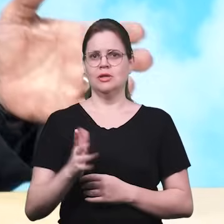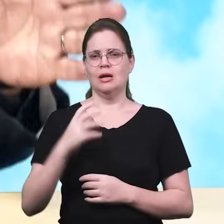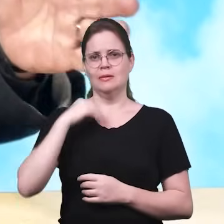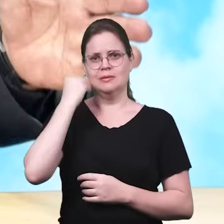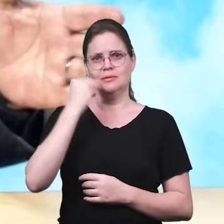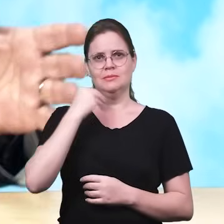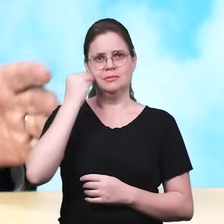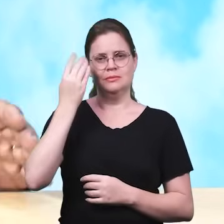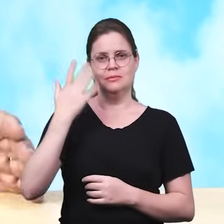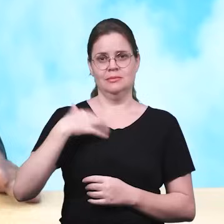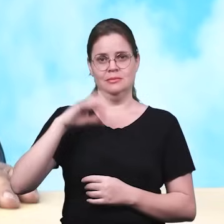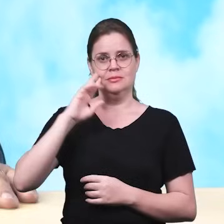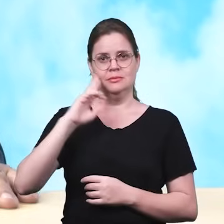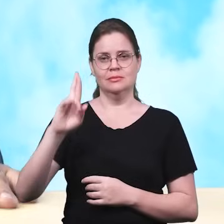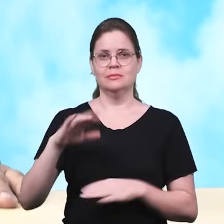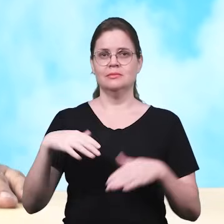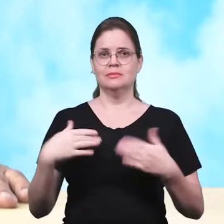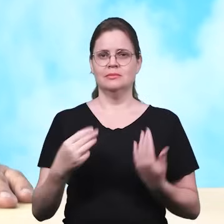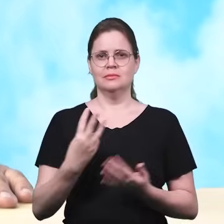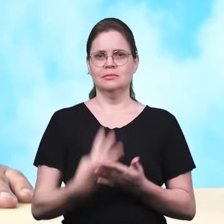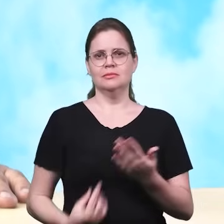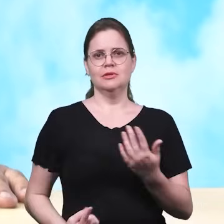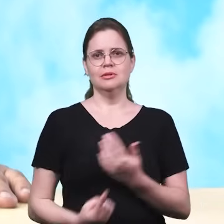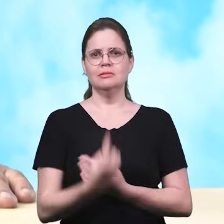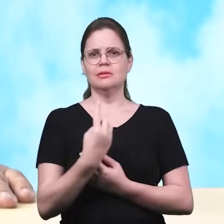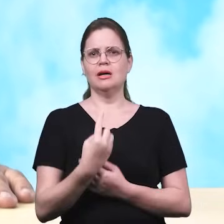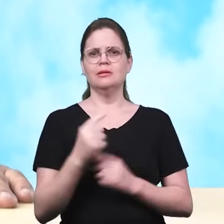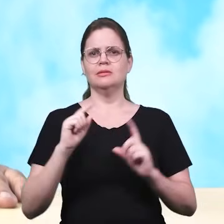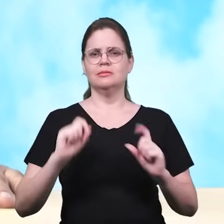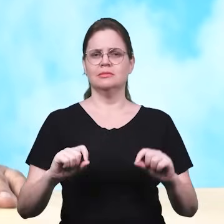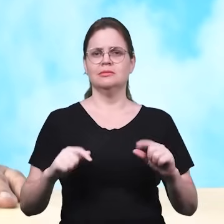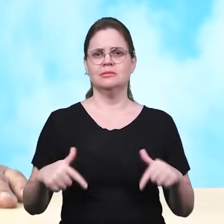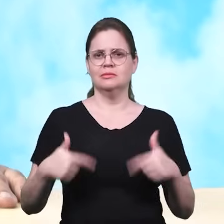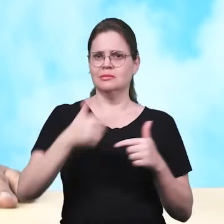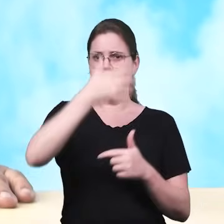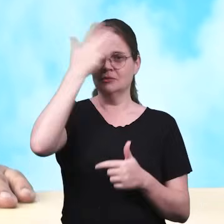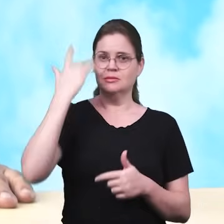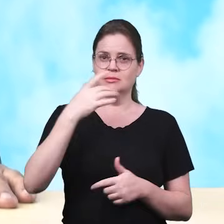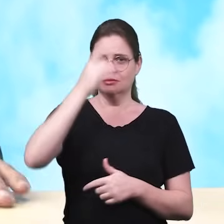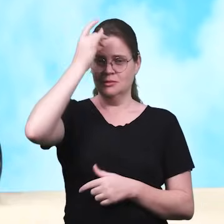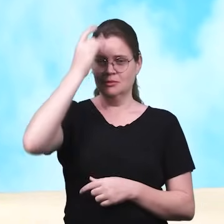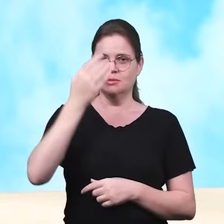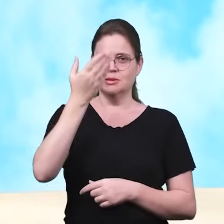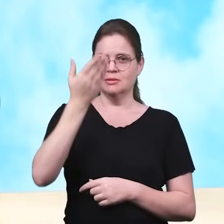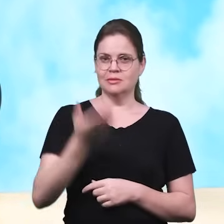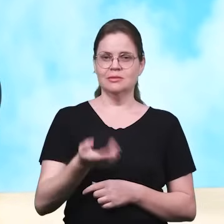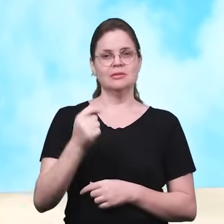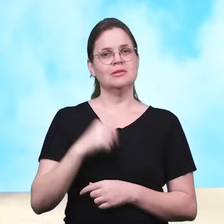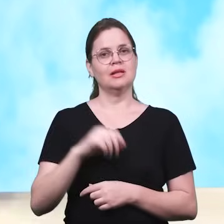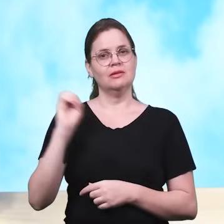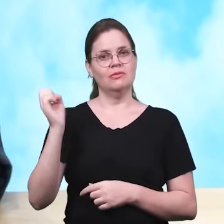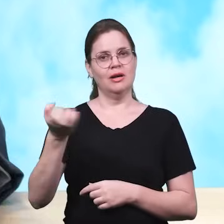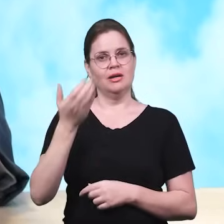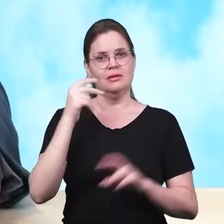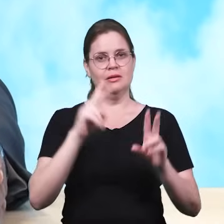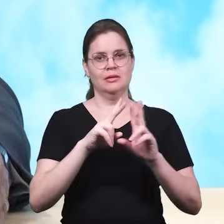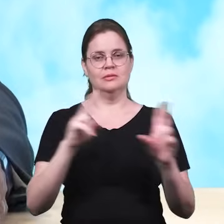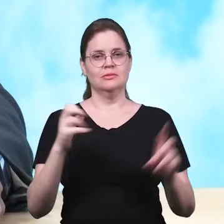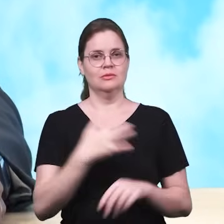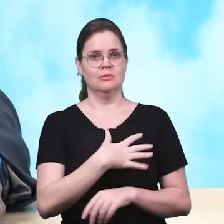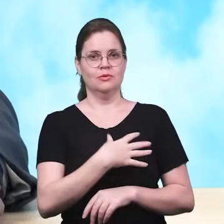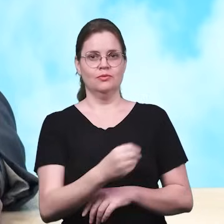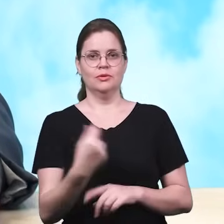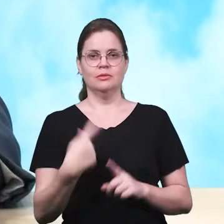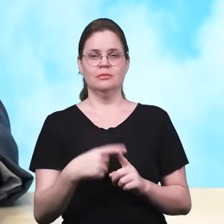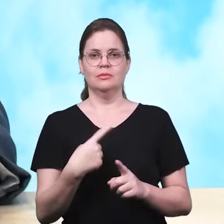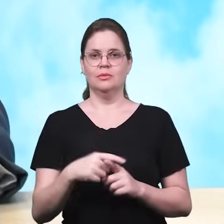experimentou maná. Então a Trindade, o Espírito Santo te leva a conhecer o Filho, que fala que ele e o Pai são